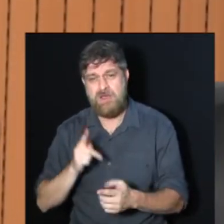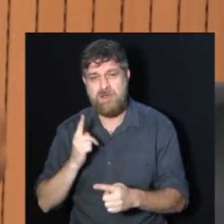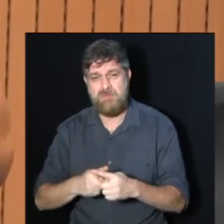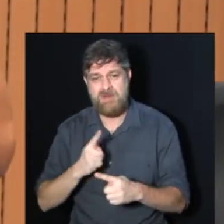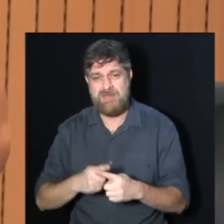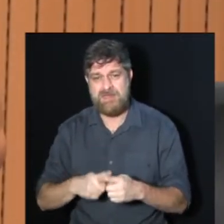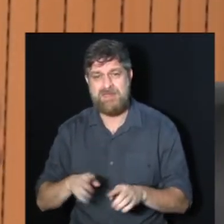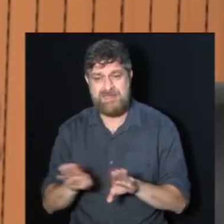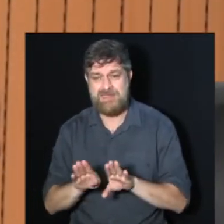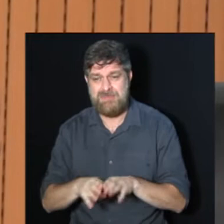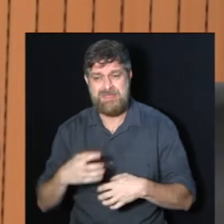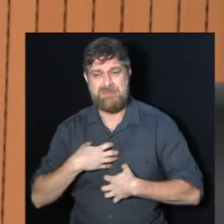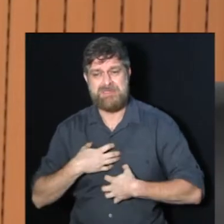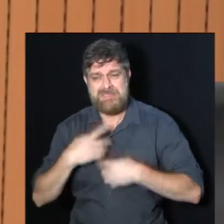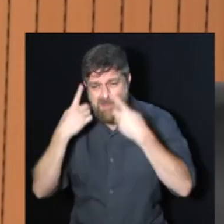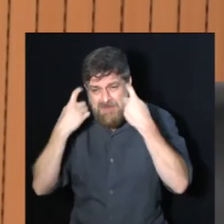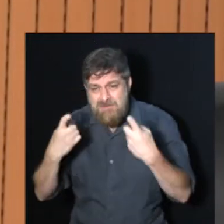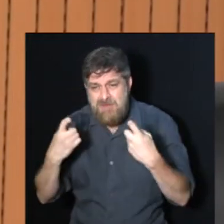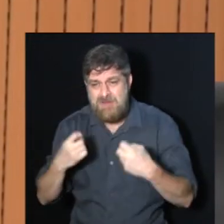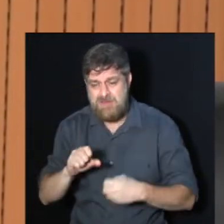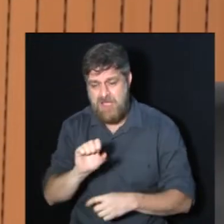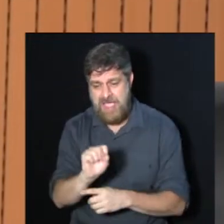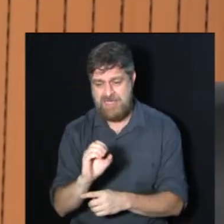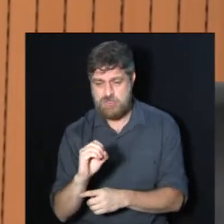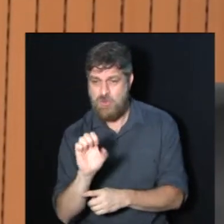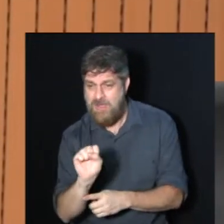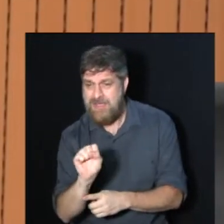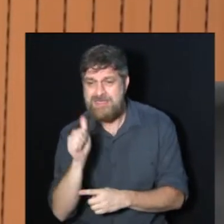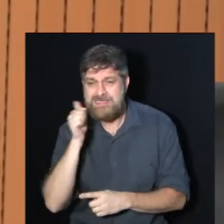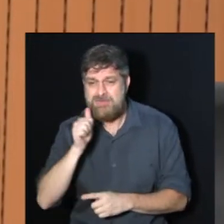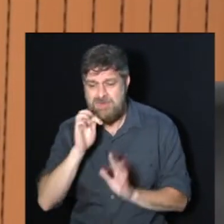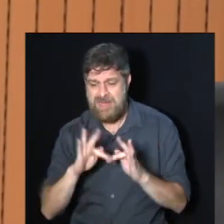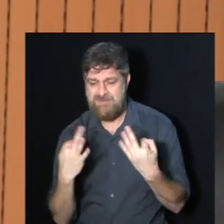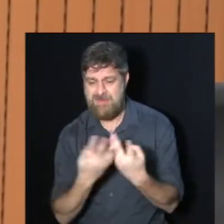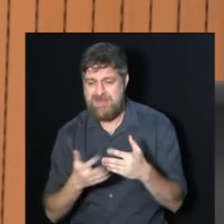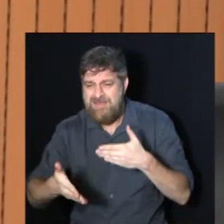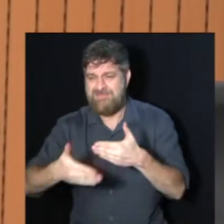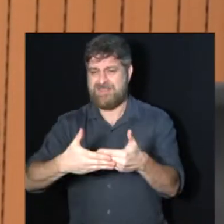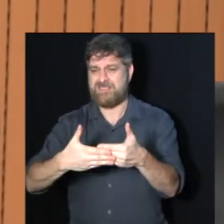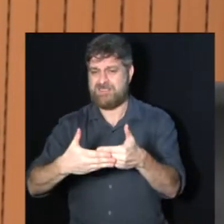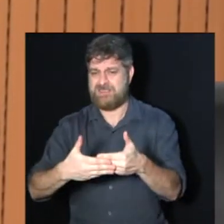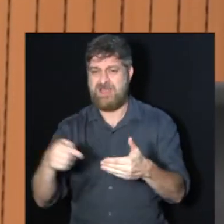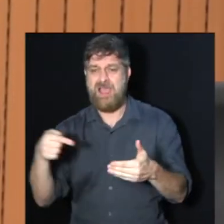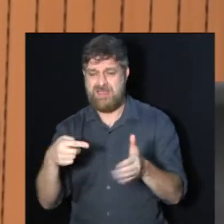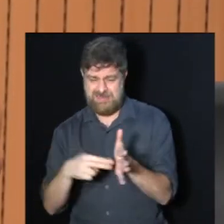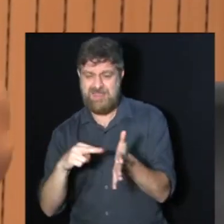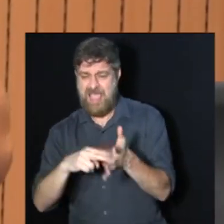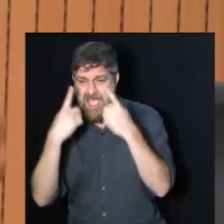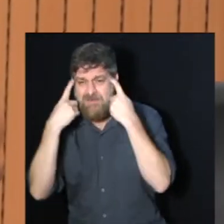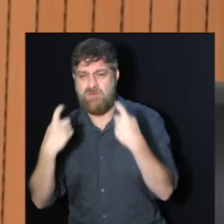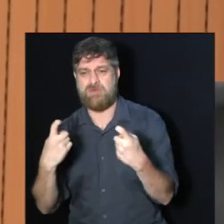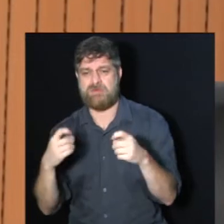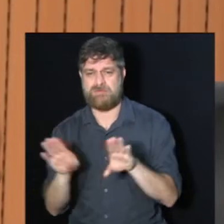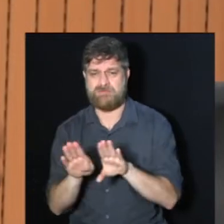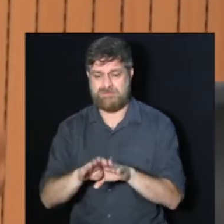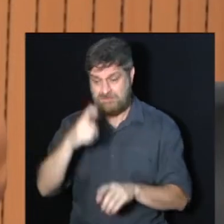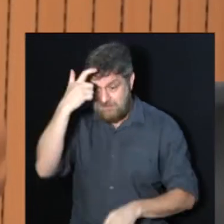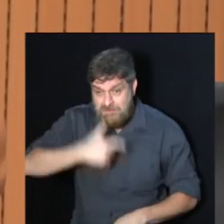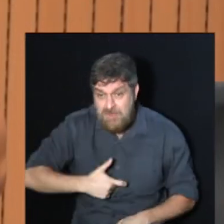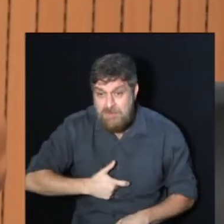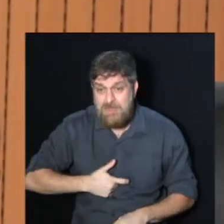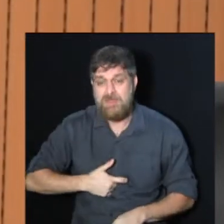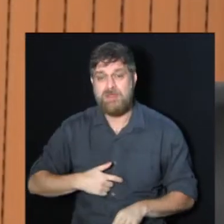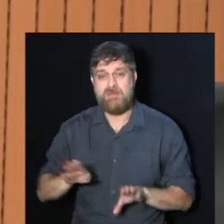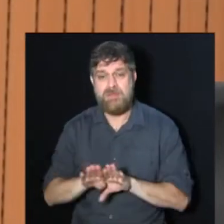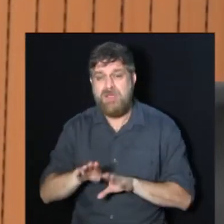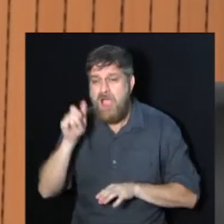tipo de violência, né? Fechar o SOS Ação Mulher e Família, né? Para mim, é uma violência, não só para mim, mas como para